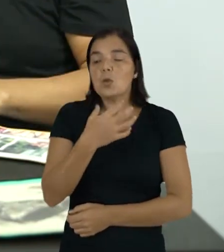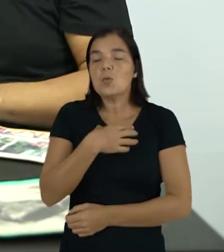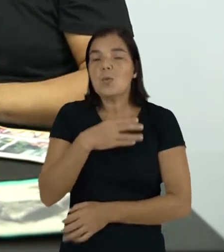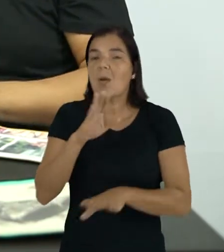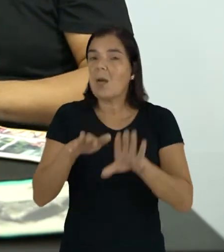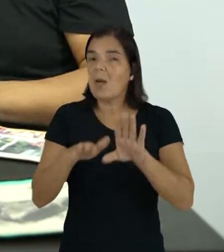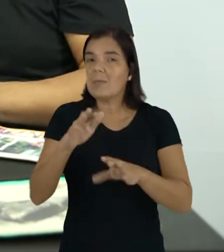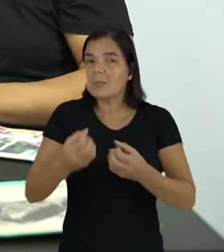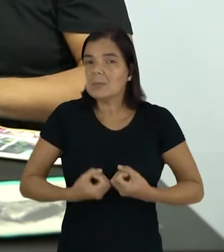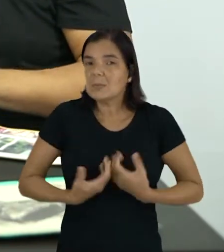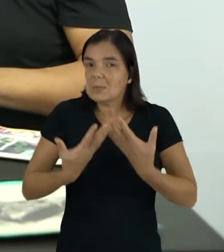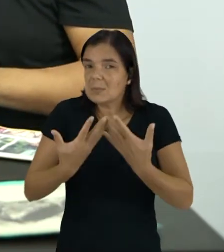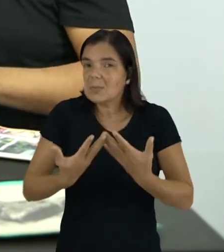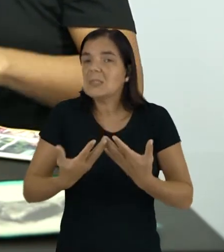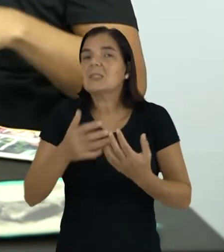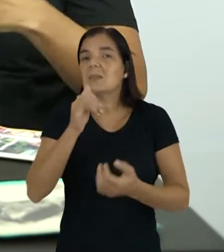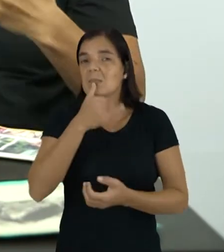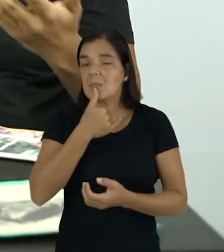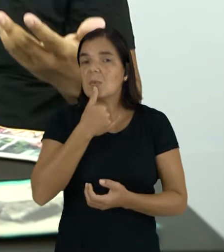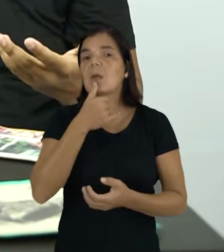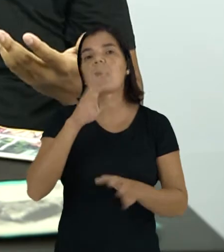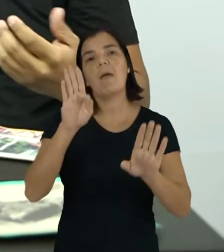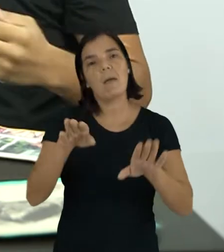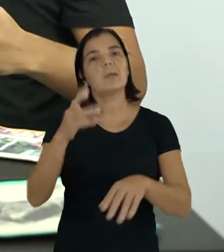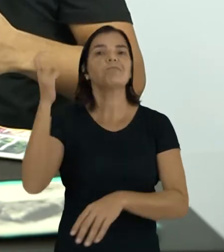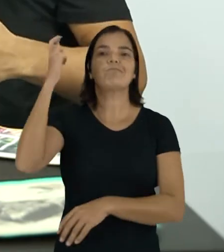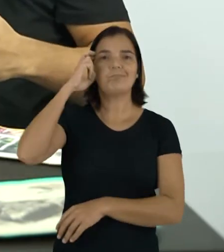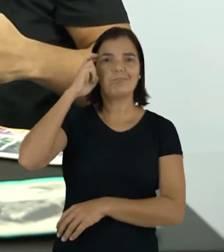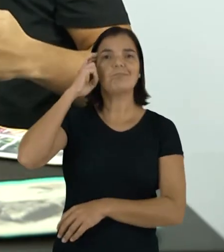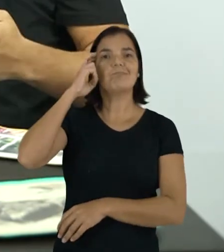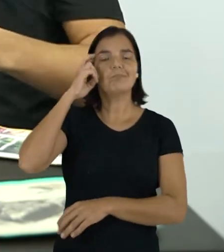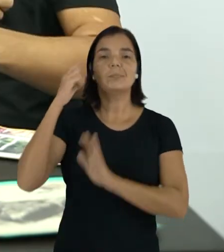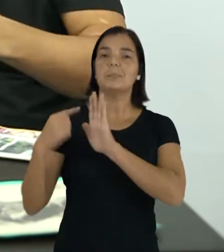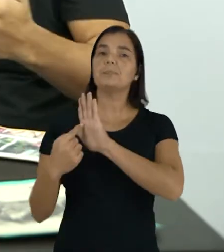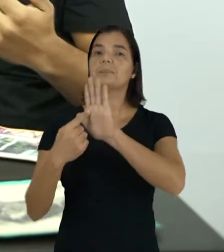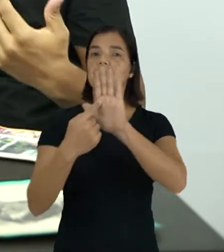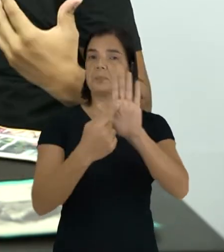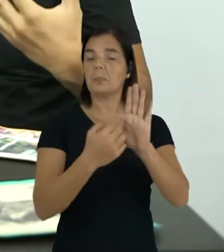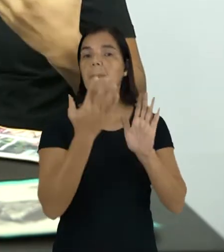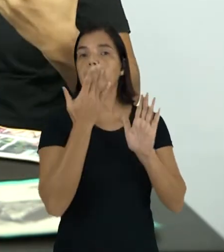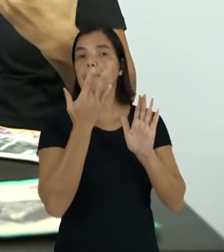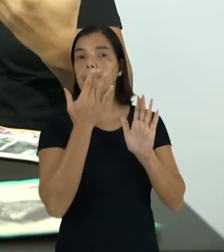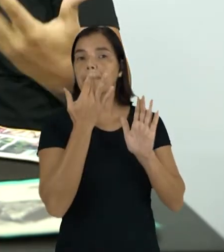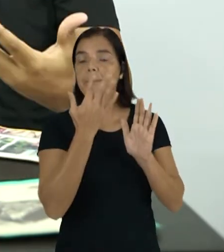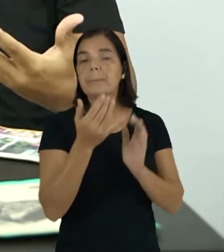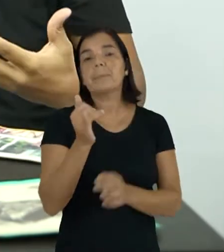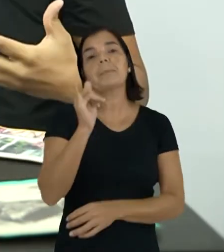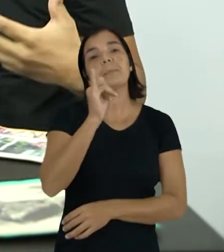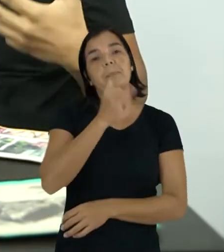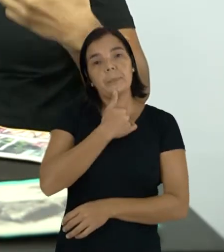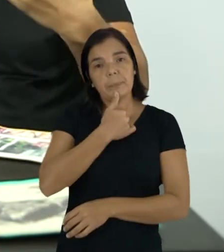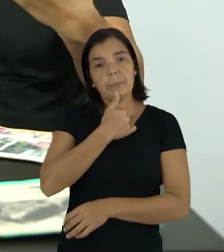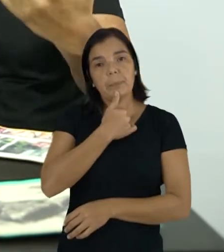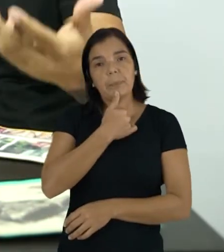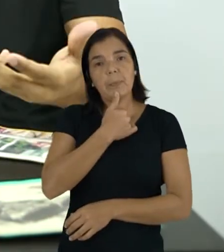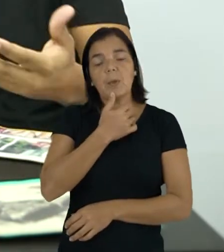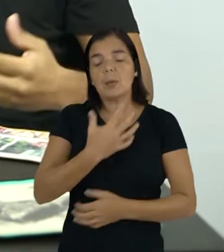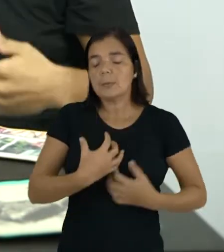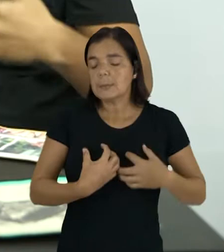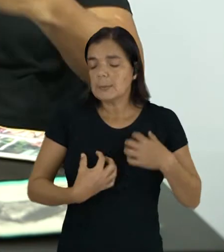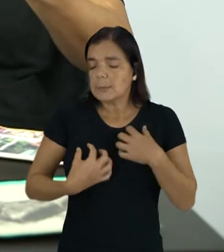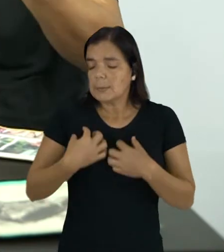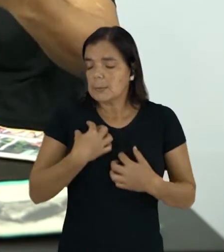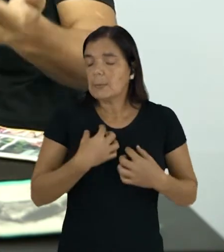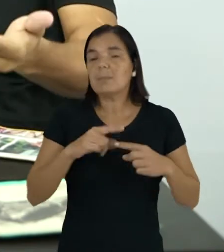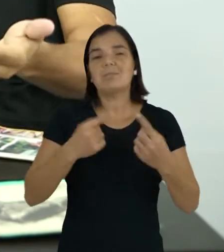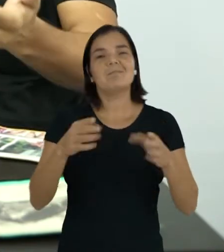muitas vezes, de expressar essa tristeza era através da pintura. Era revelar ali numa cor a sua tristeza, a sua angústia,